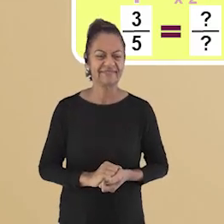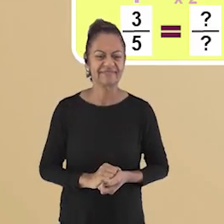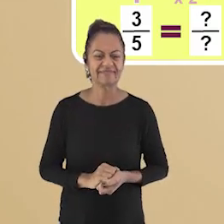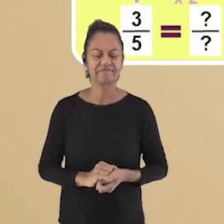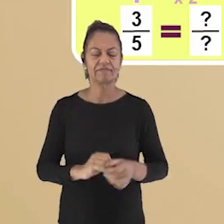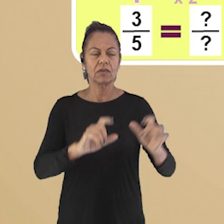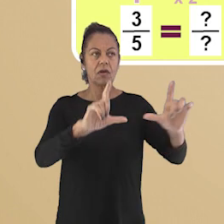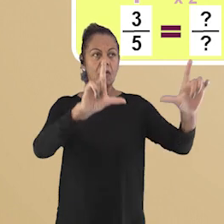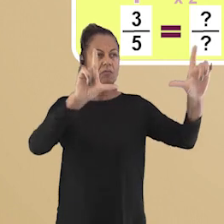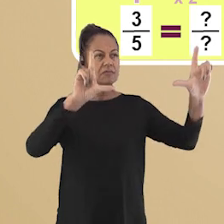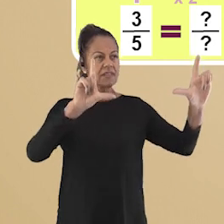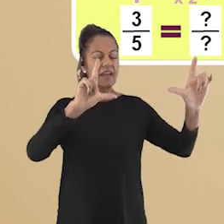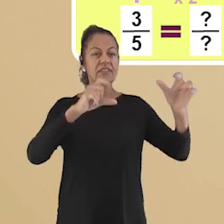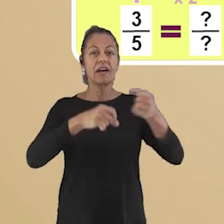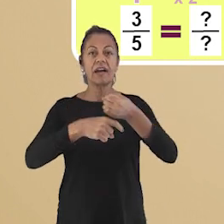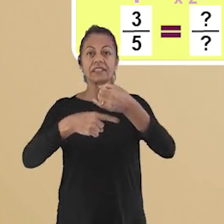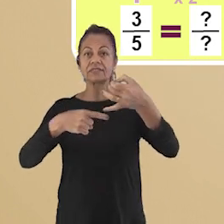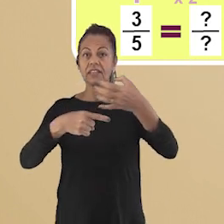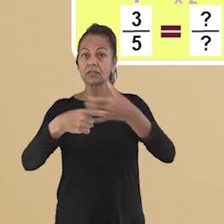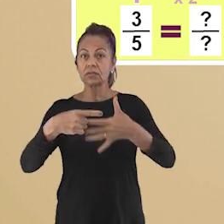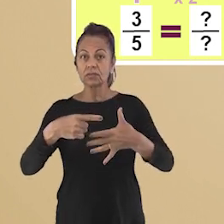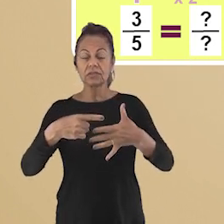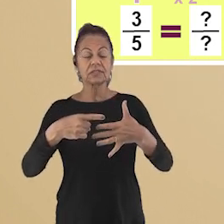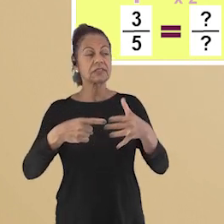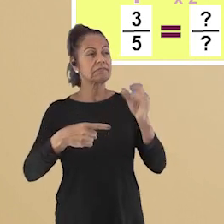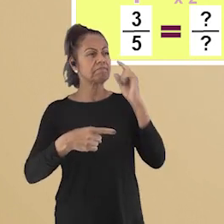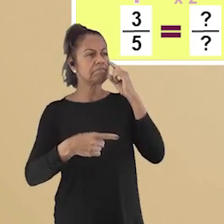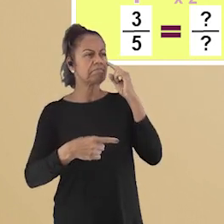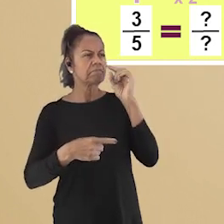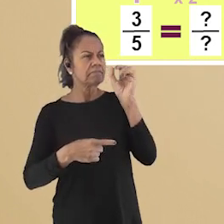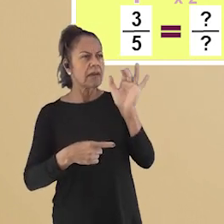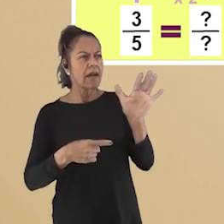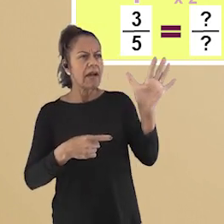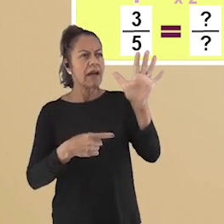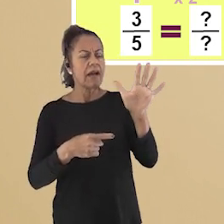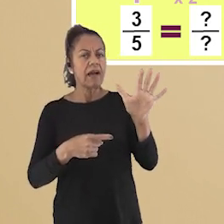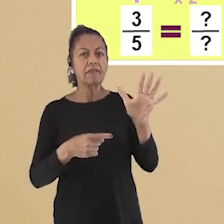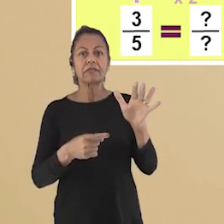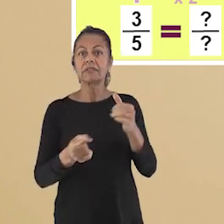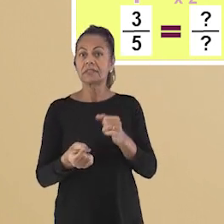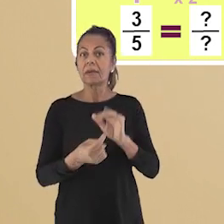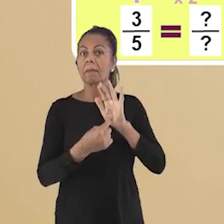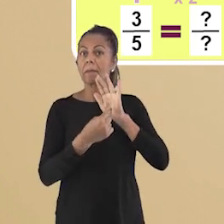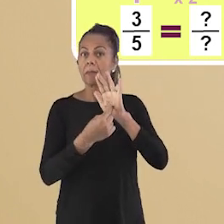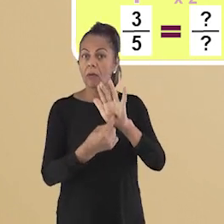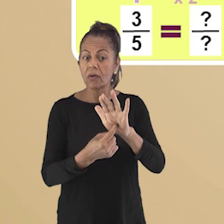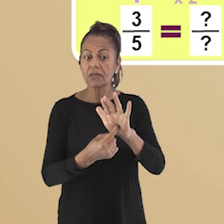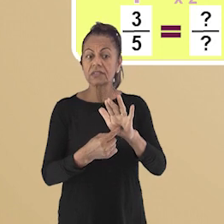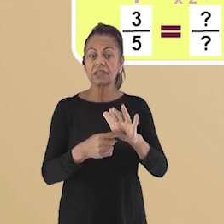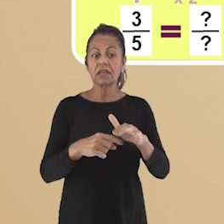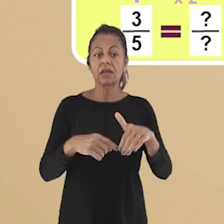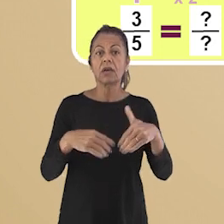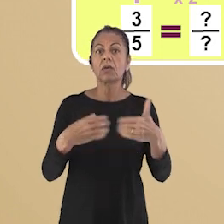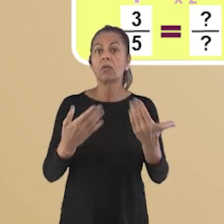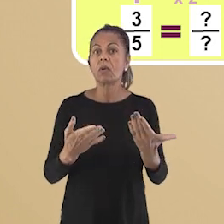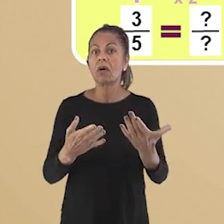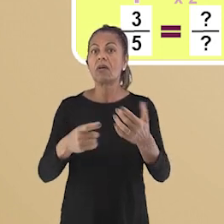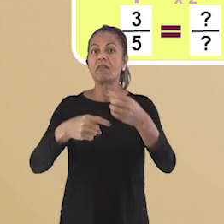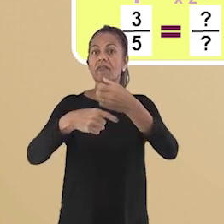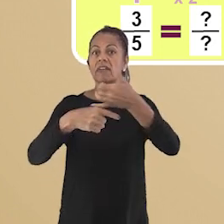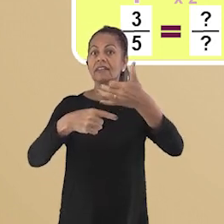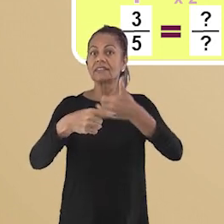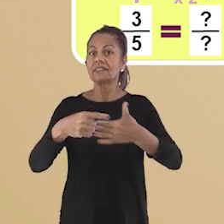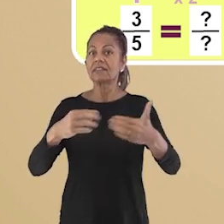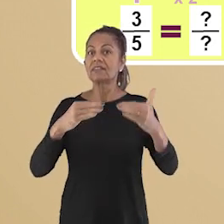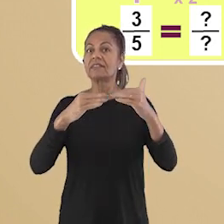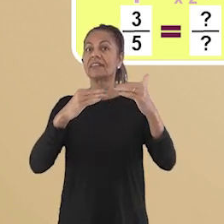as frações aqui na sua tela. Determine a fração equivalente para cada fração inicial que nós estamos te dando.